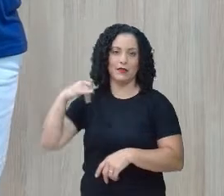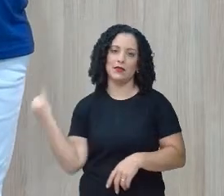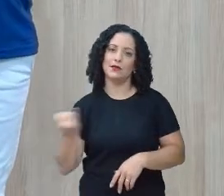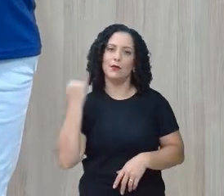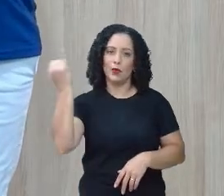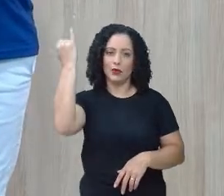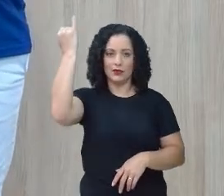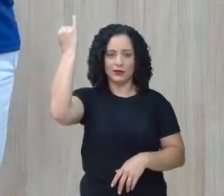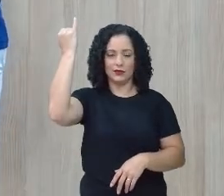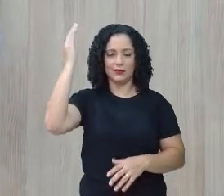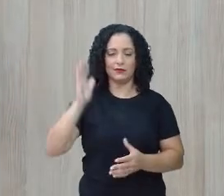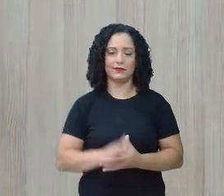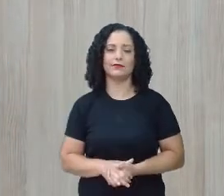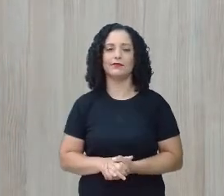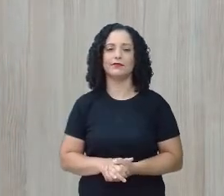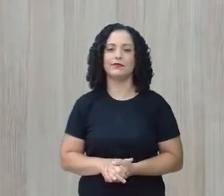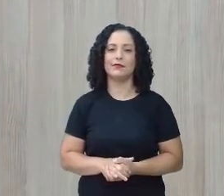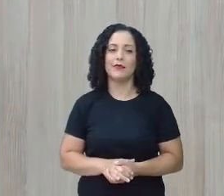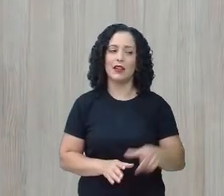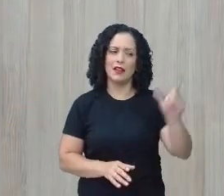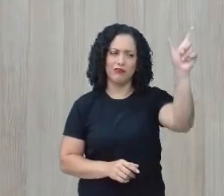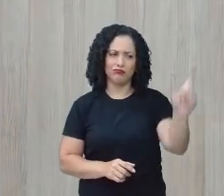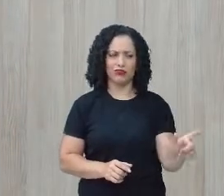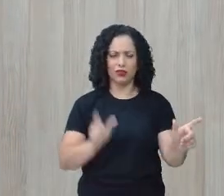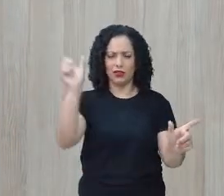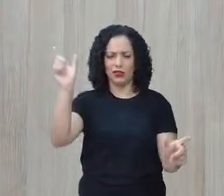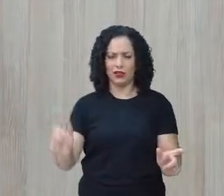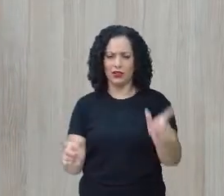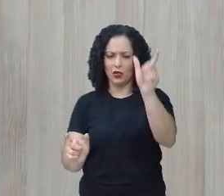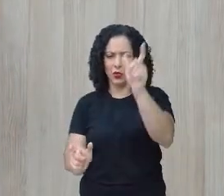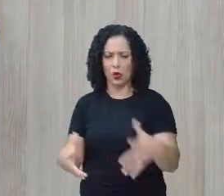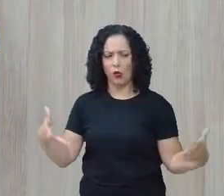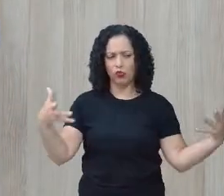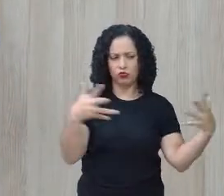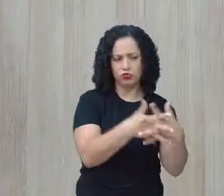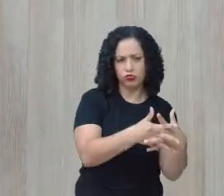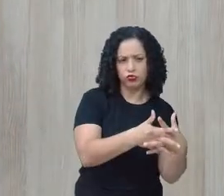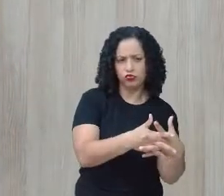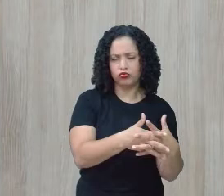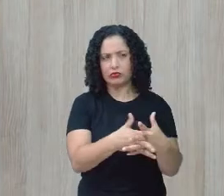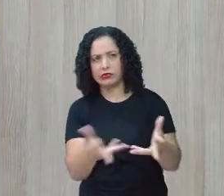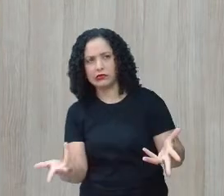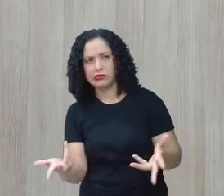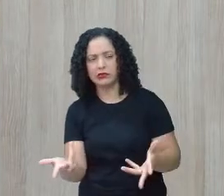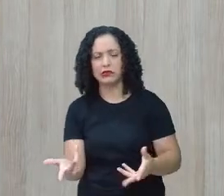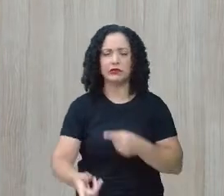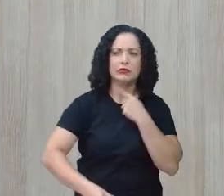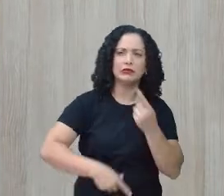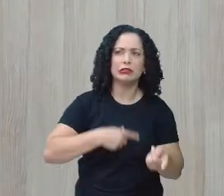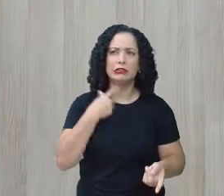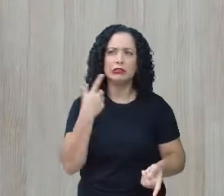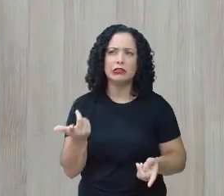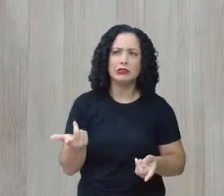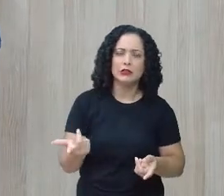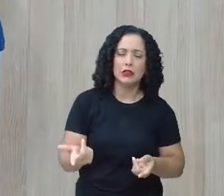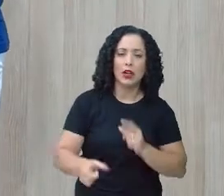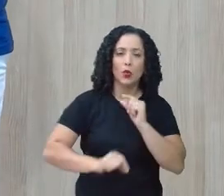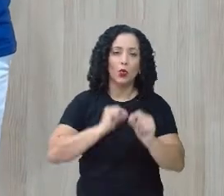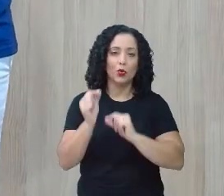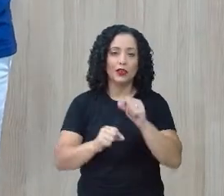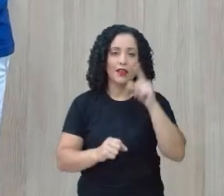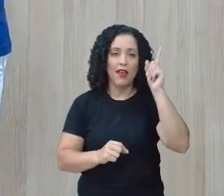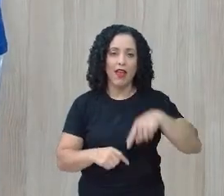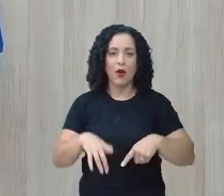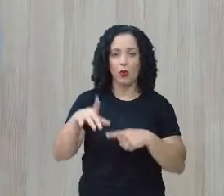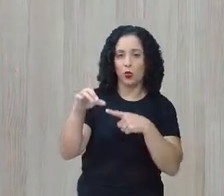universo. Mas alguns desses pensadores eles vão começar a questionar esses dogmas, né? E o que é um dogma? Em linhas gerais, é